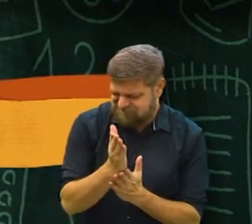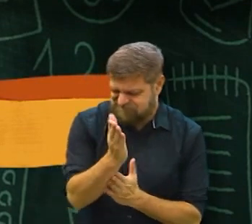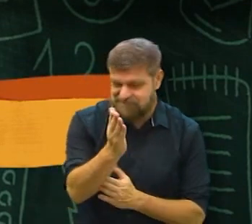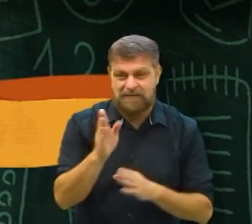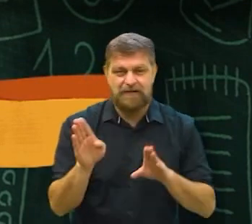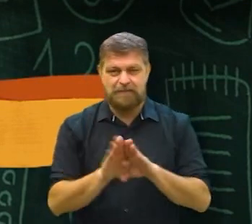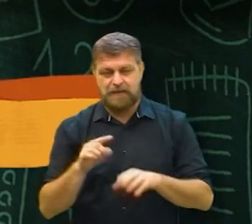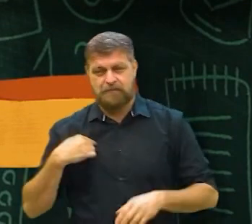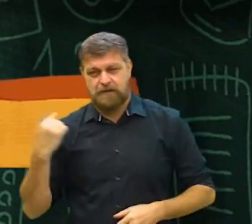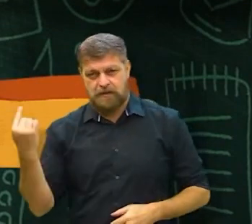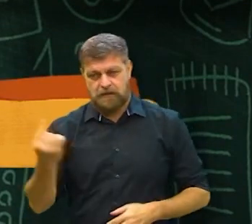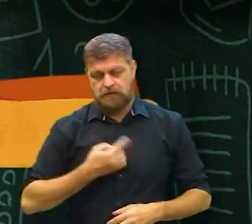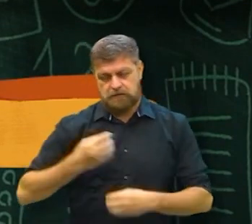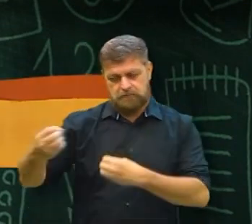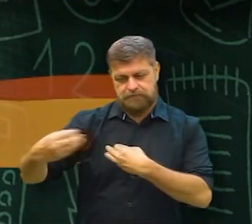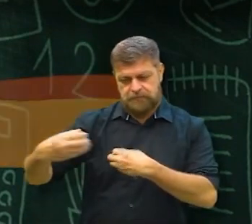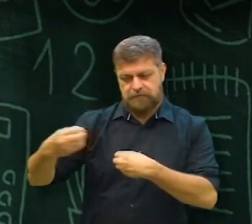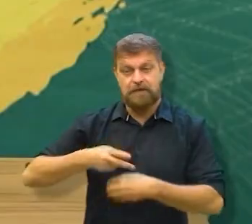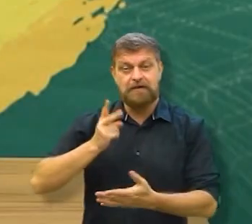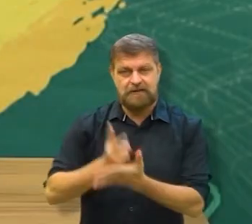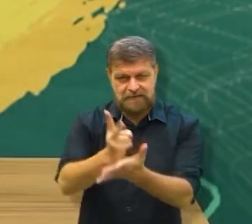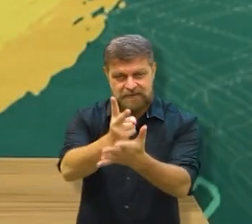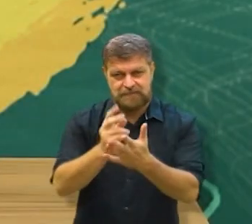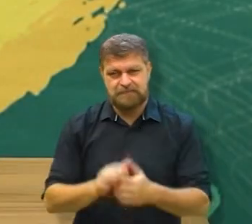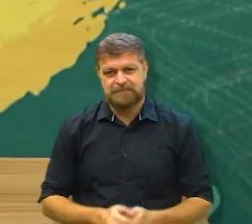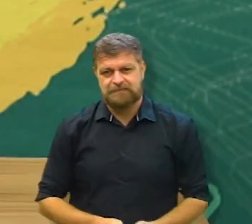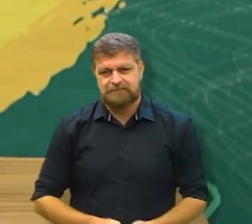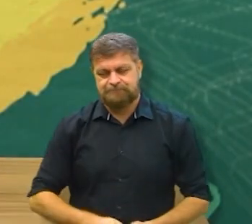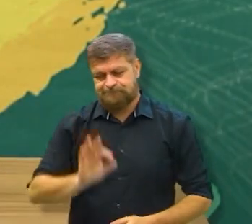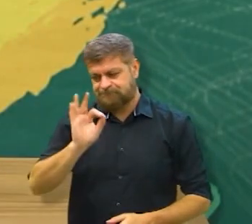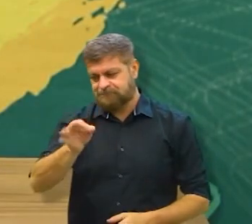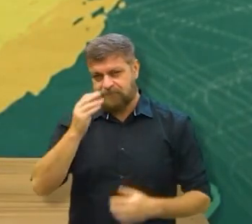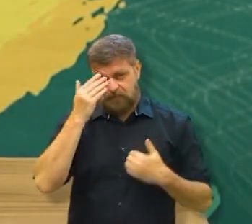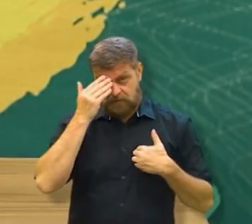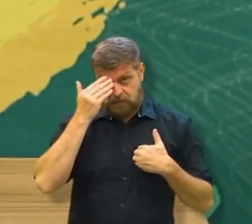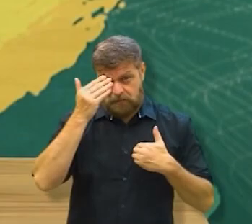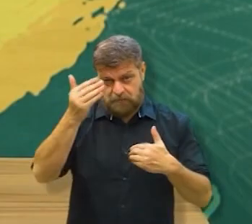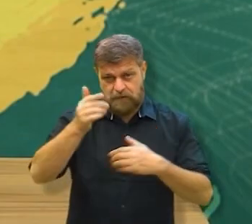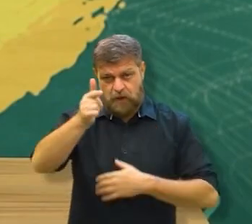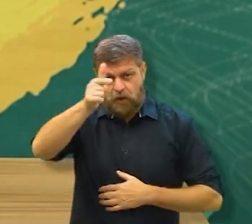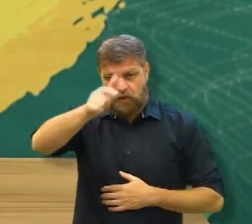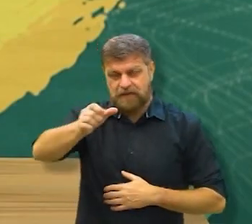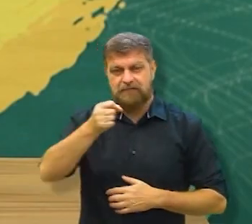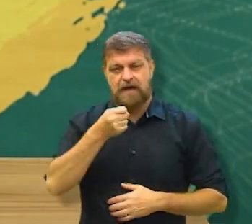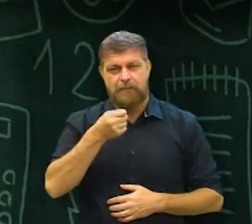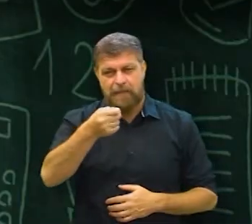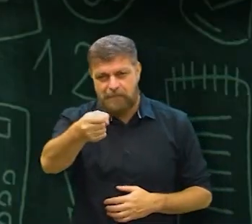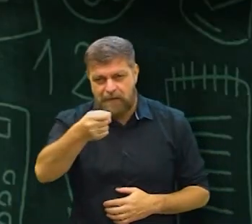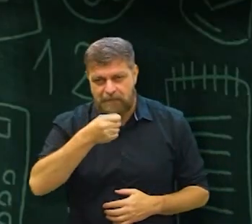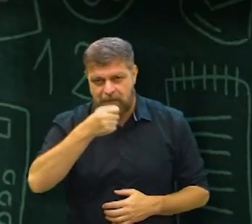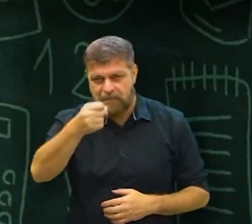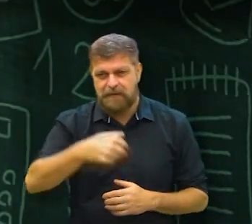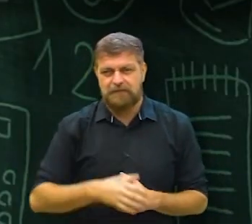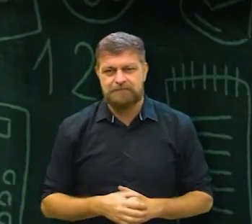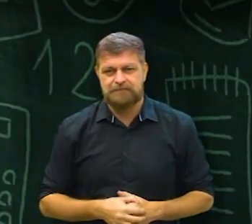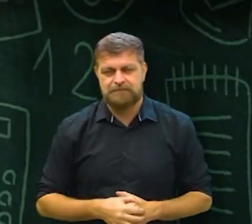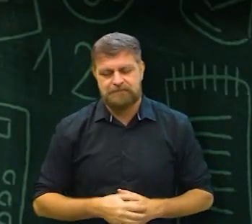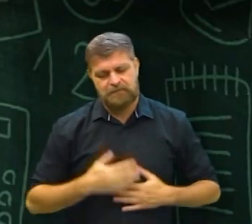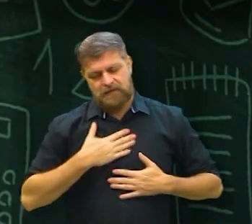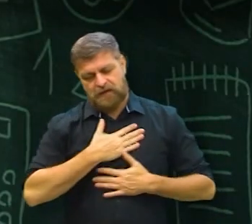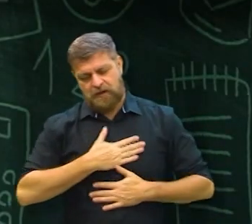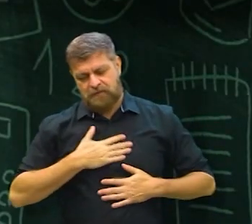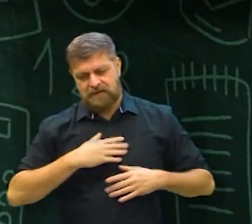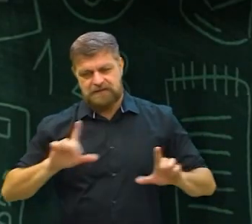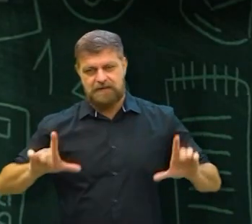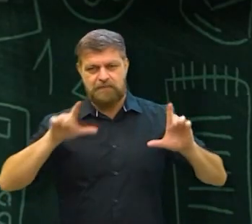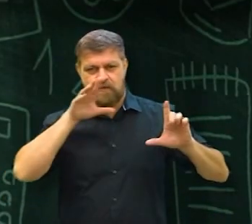adolescentes, jovens e para todos nós sempre. É isso aí então, muito obrigado mais uma vez pela entrevista, viu, Ismael?